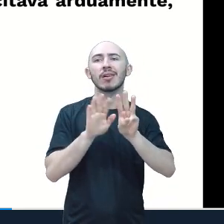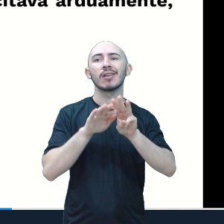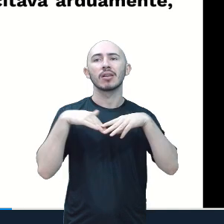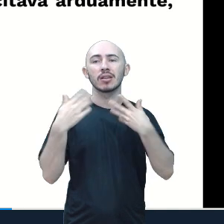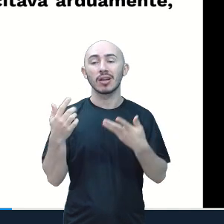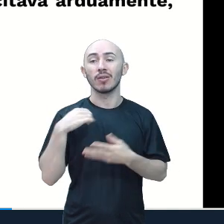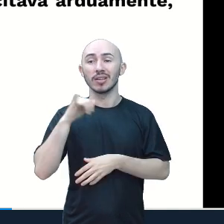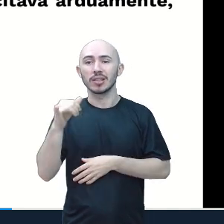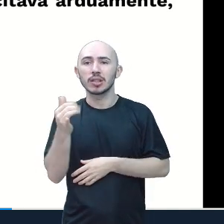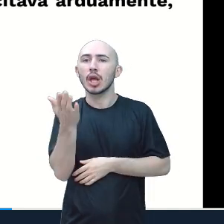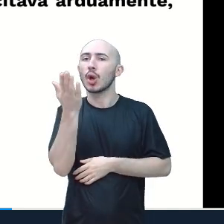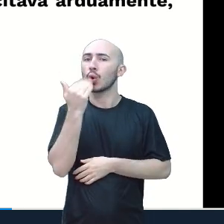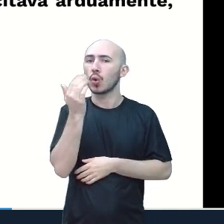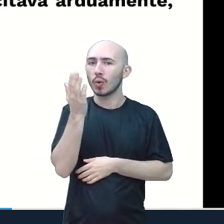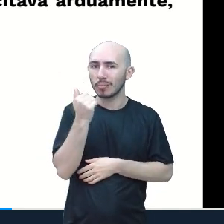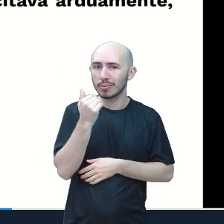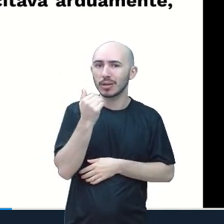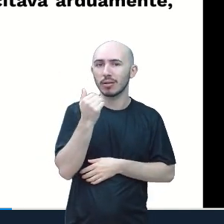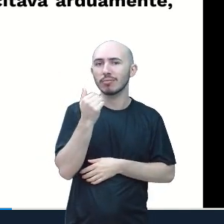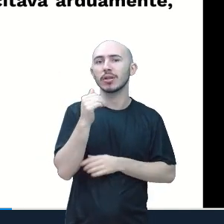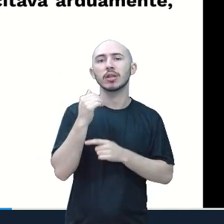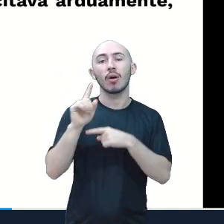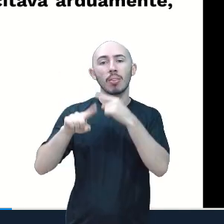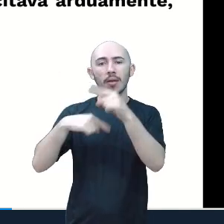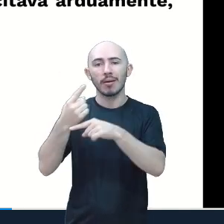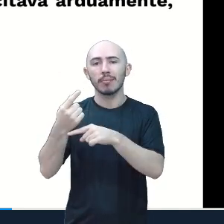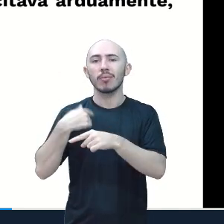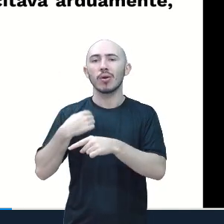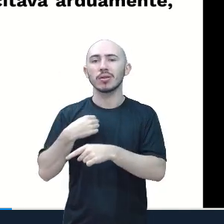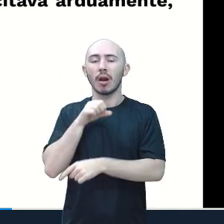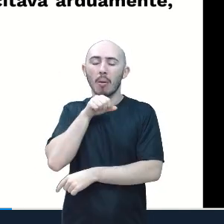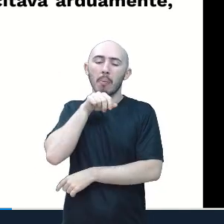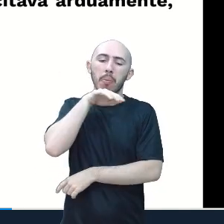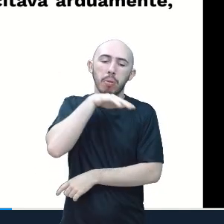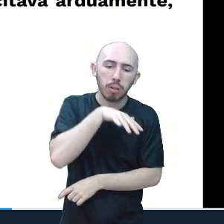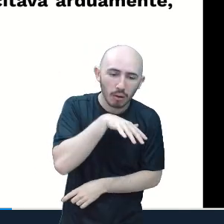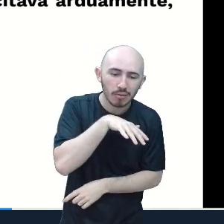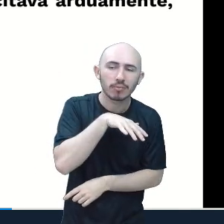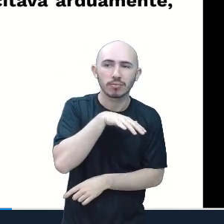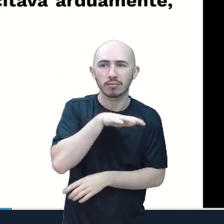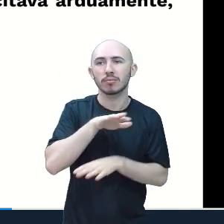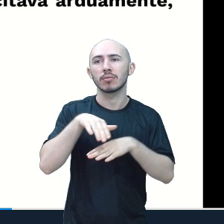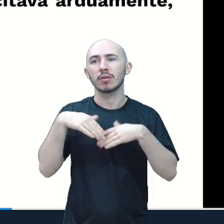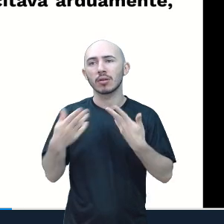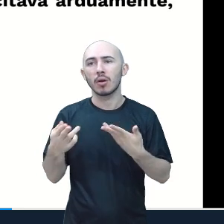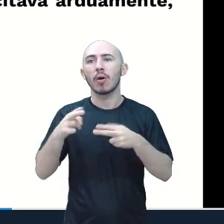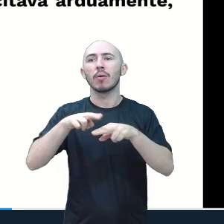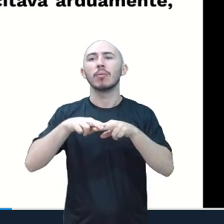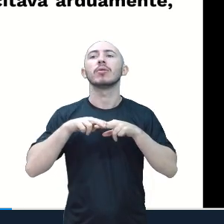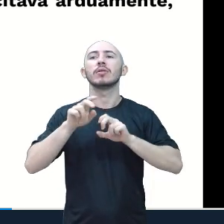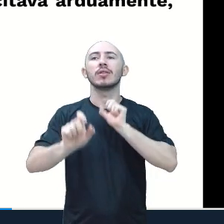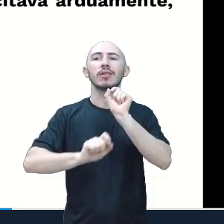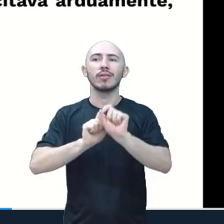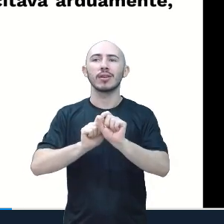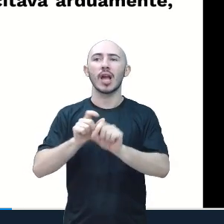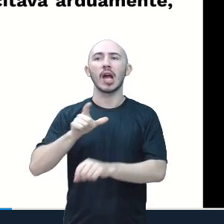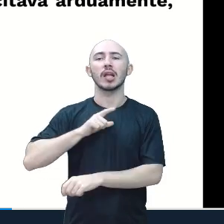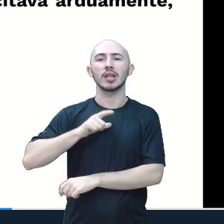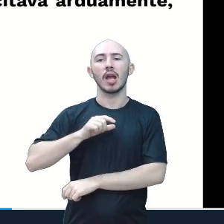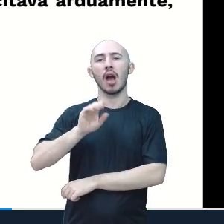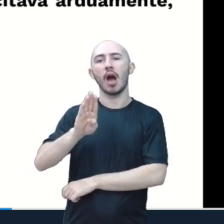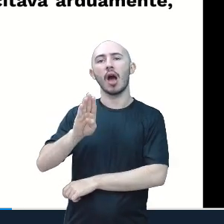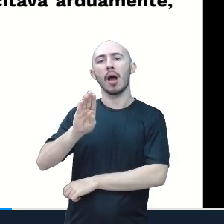vomitar a comida, apenas por ter ABS. Ou seja, ele passou 3 meses